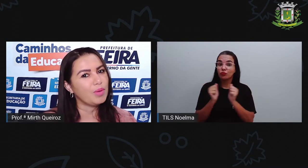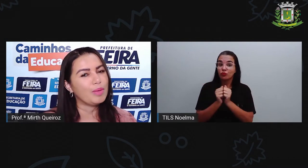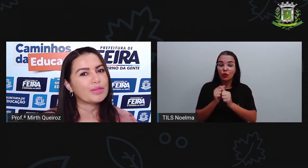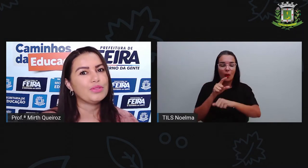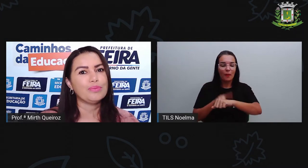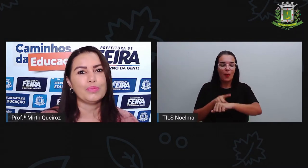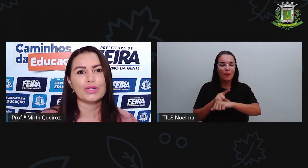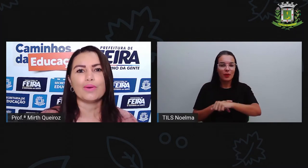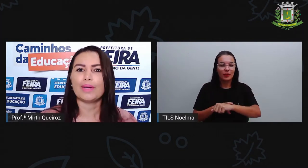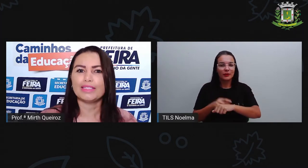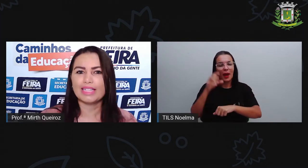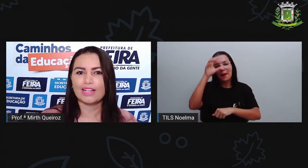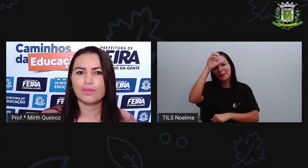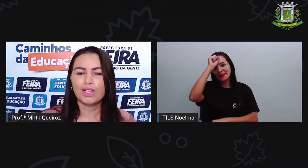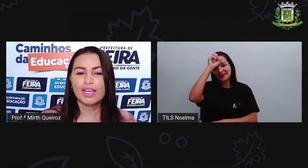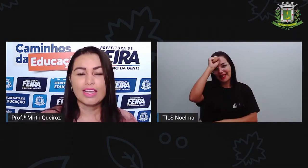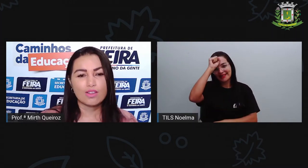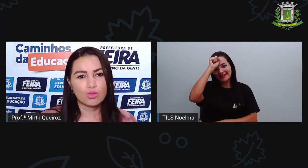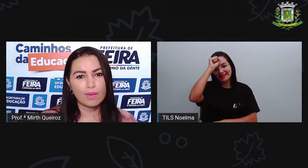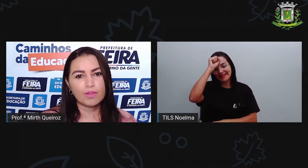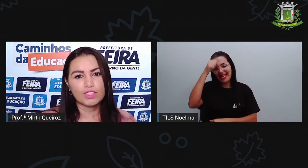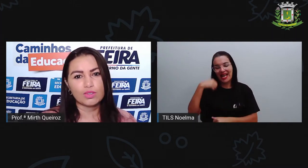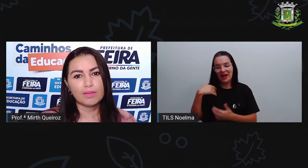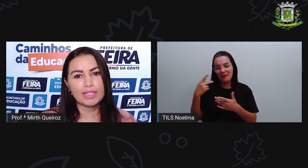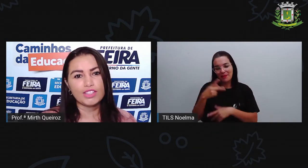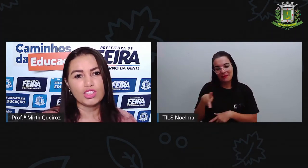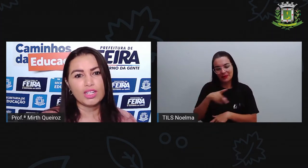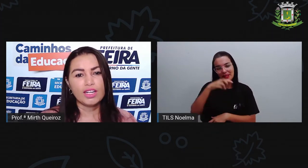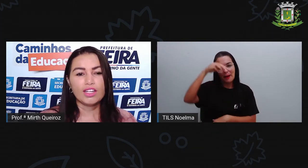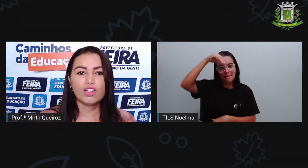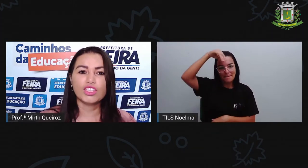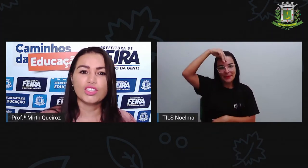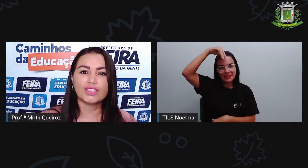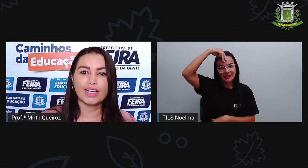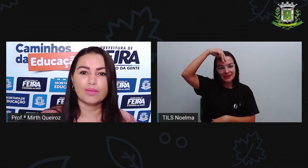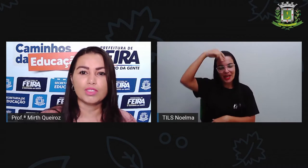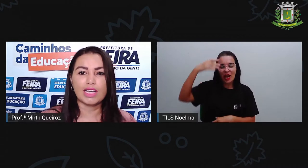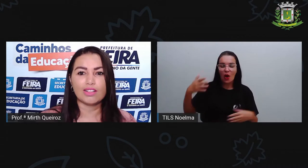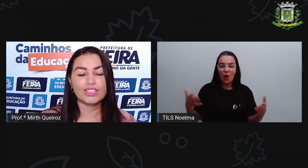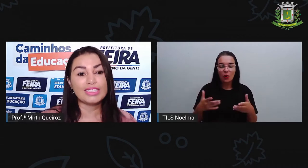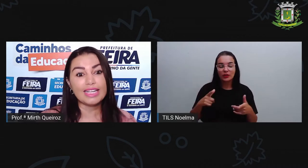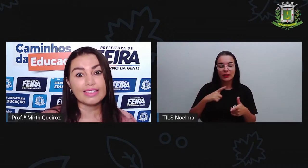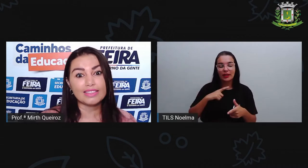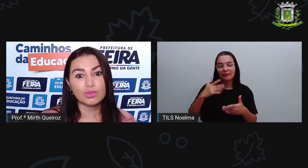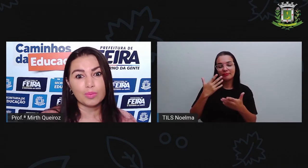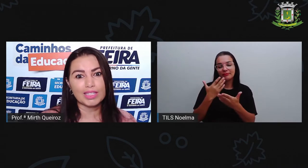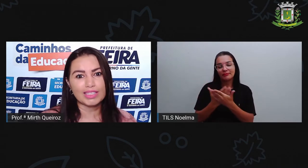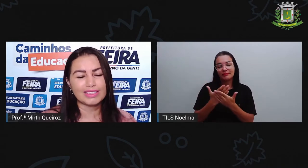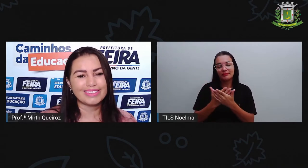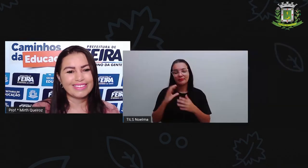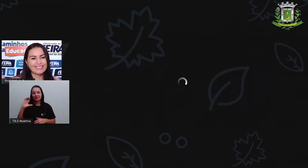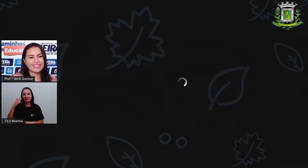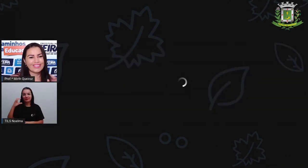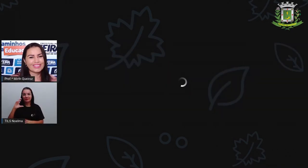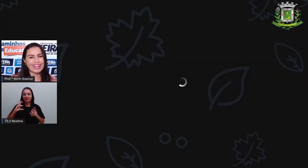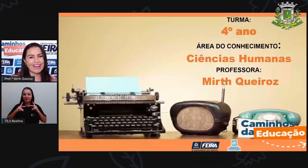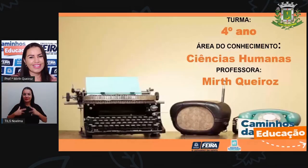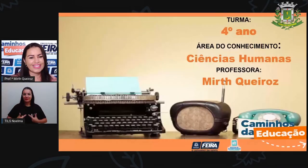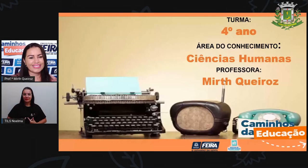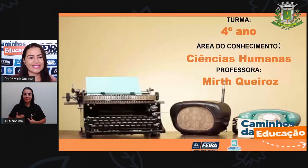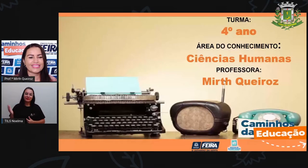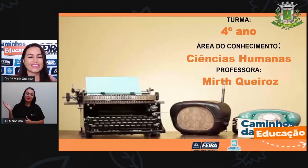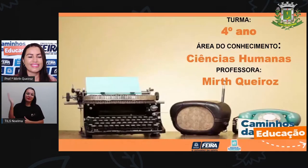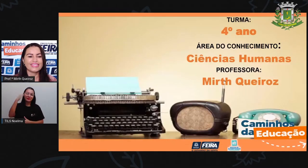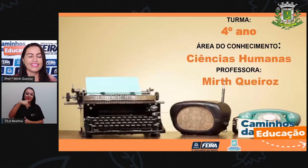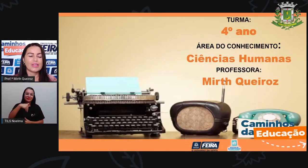mais um momento de muito aprendizado. Eu sou a professora Mirte e hoje nós teremos aula de Ciências Humanas. Vamos para a